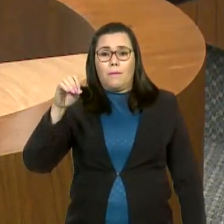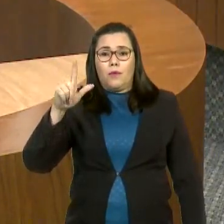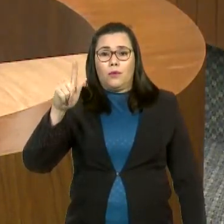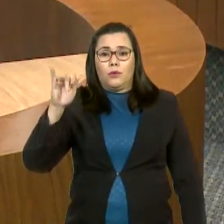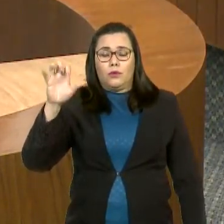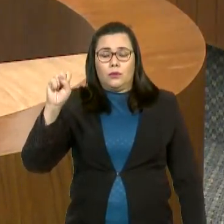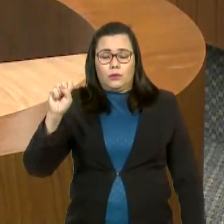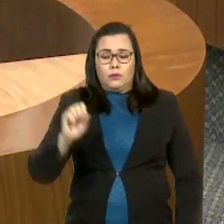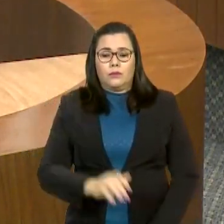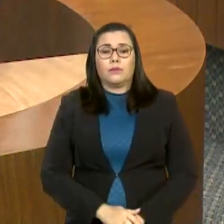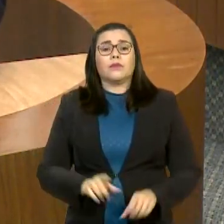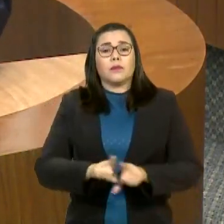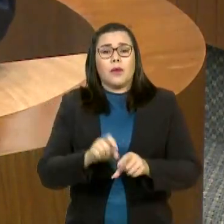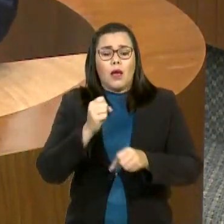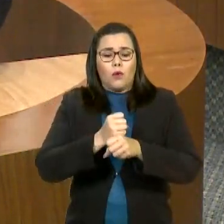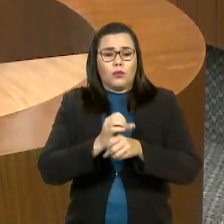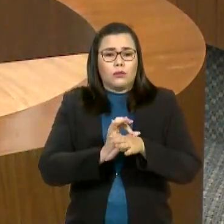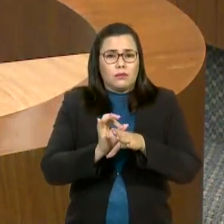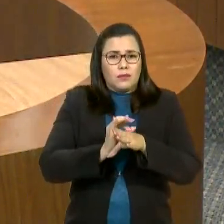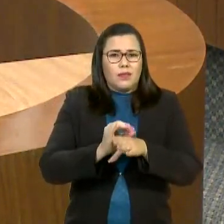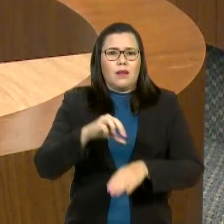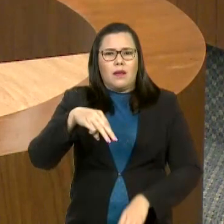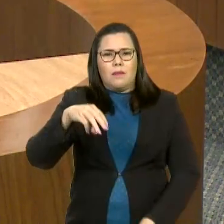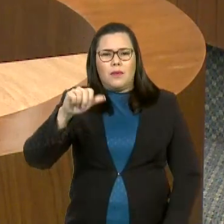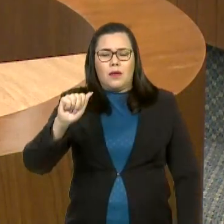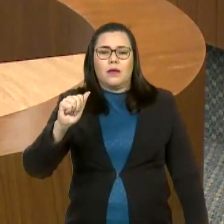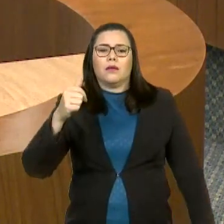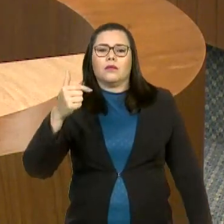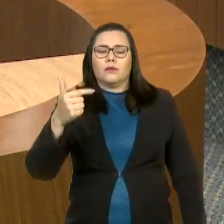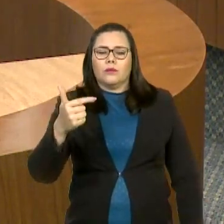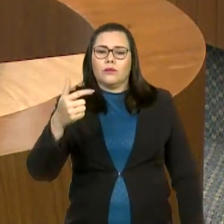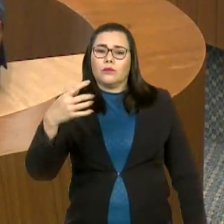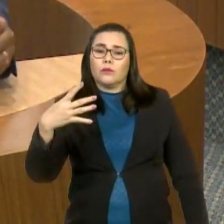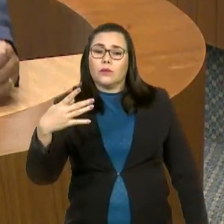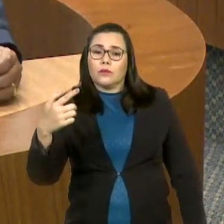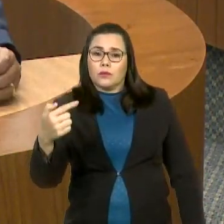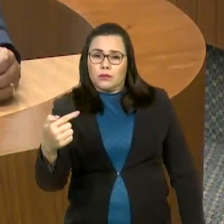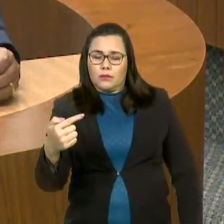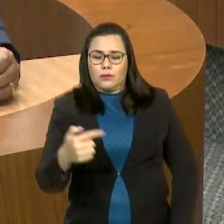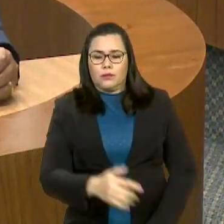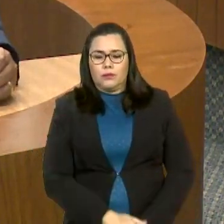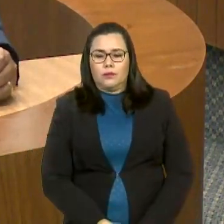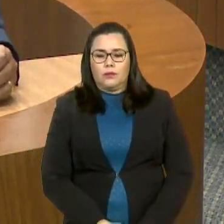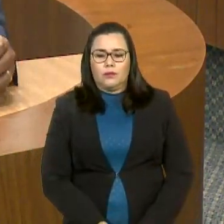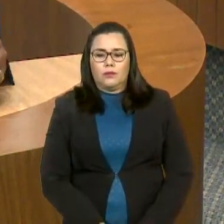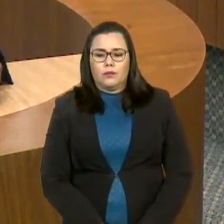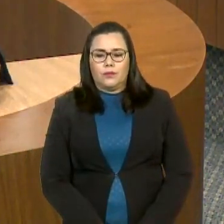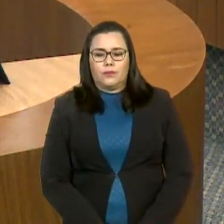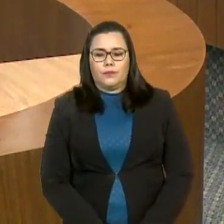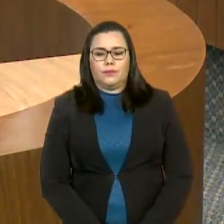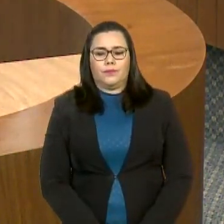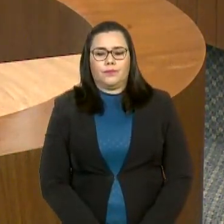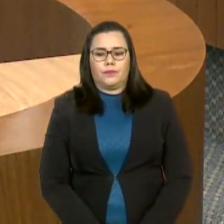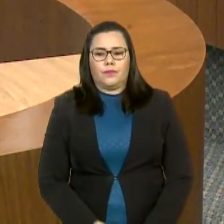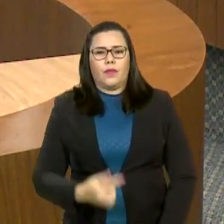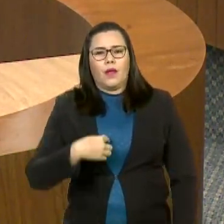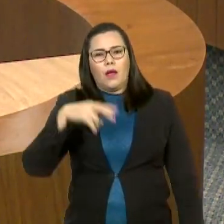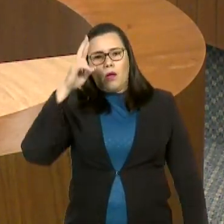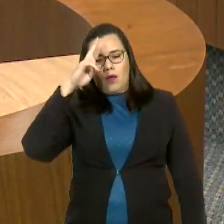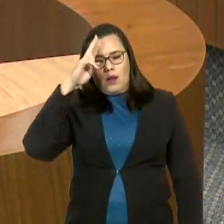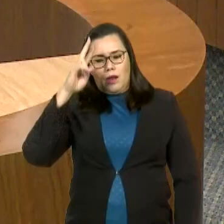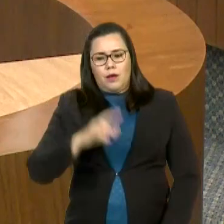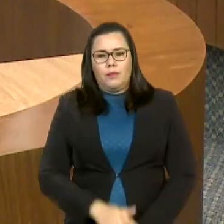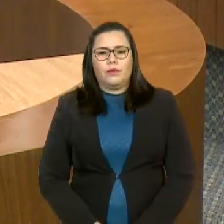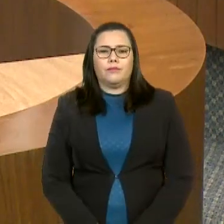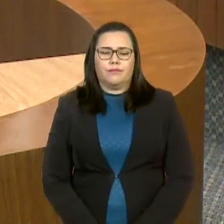MA-247. Essa MA, presidente Rodrigo, ela foi licitada na gestão do nosso